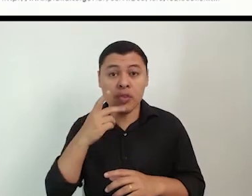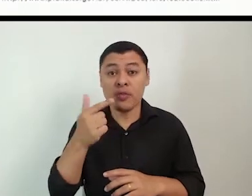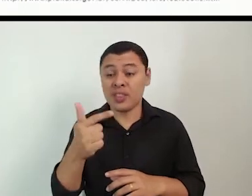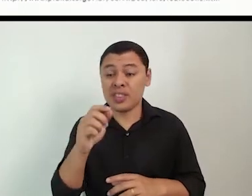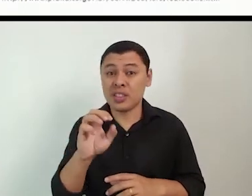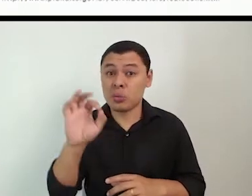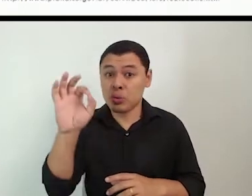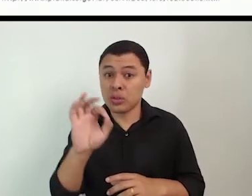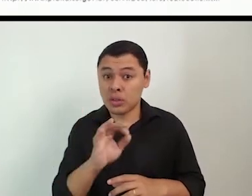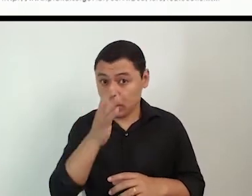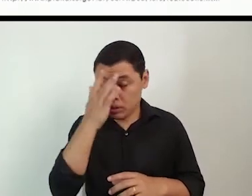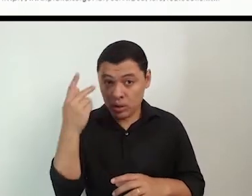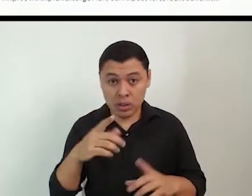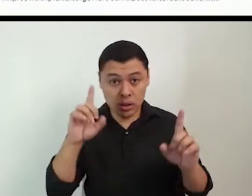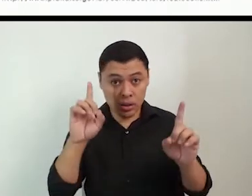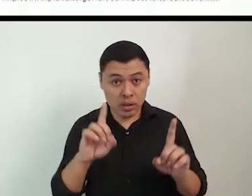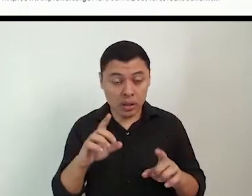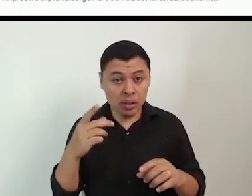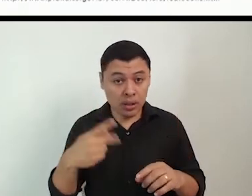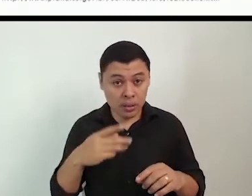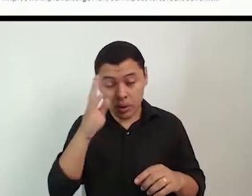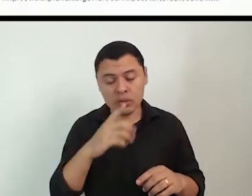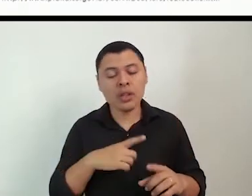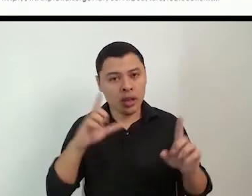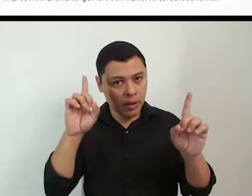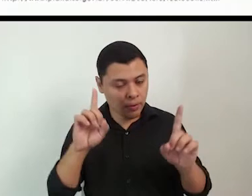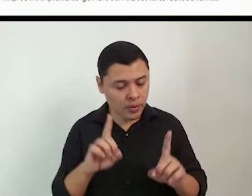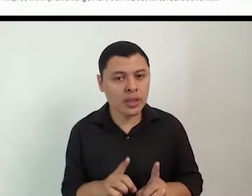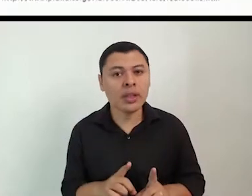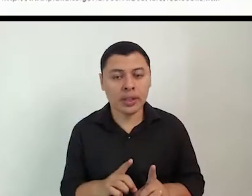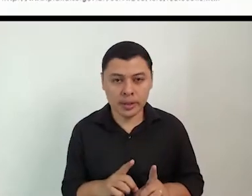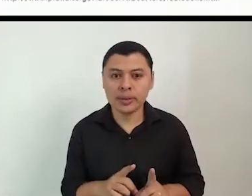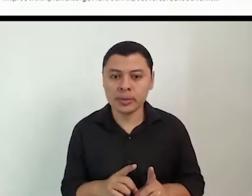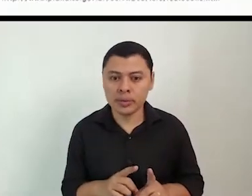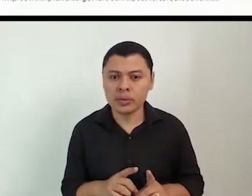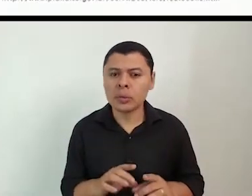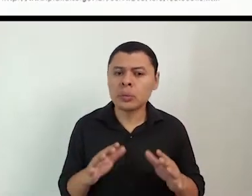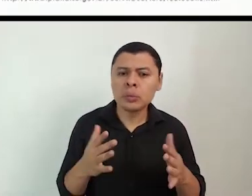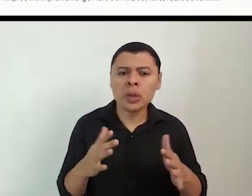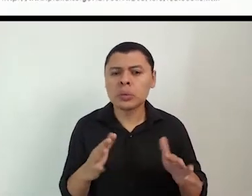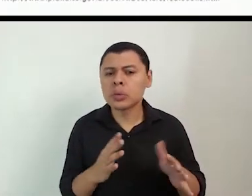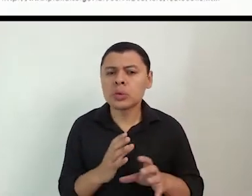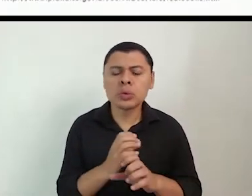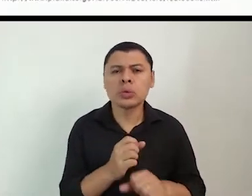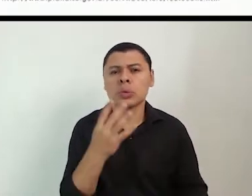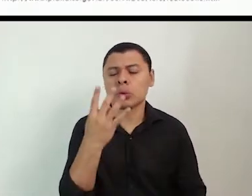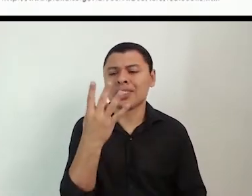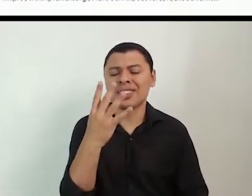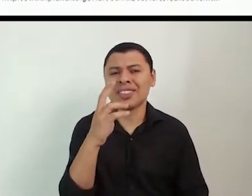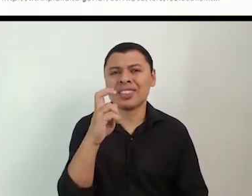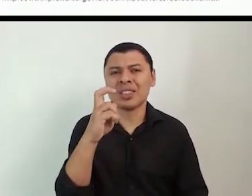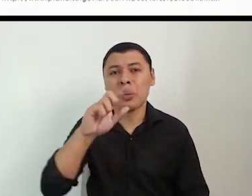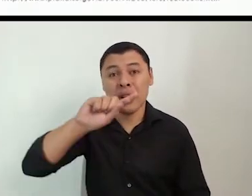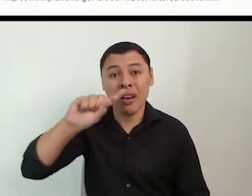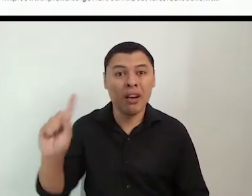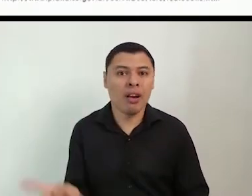25% da população brasileira tem alguma deficiência. Isso é mais ou menos 45 milhões de